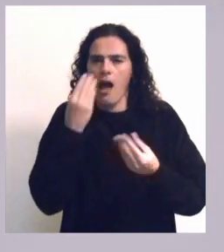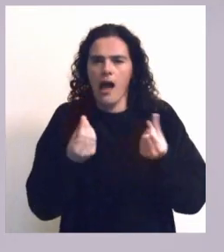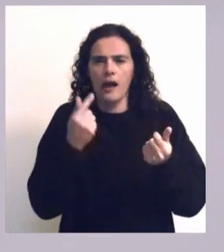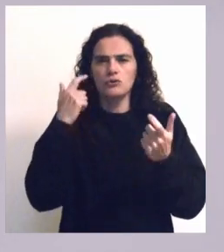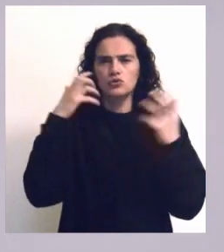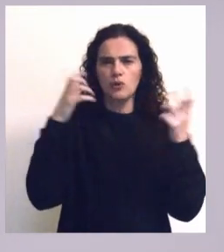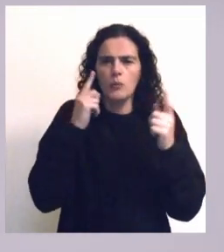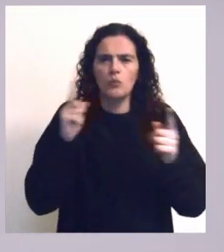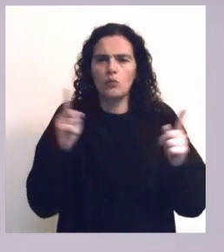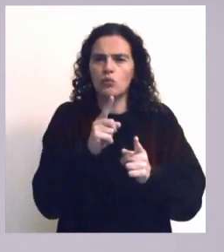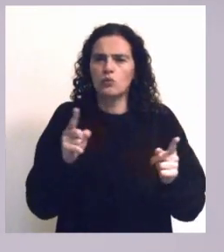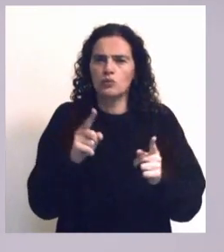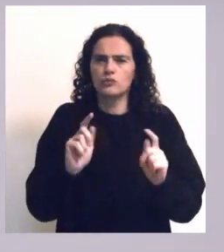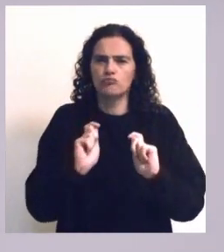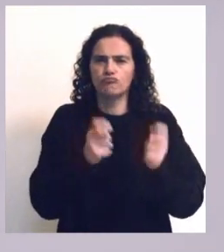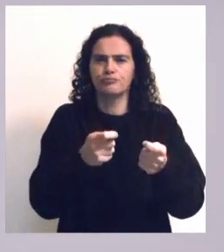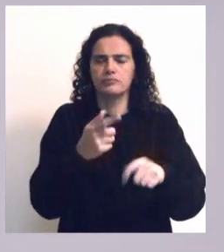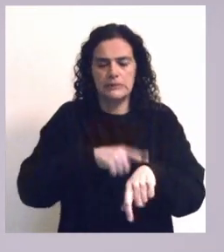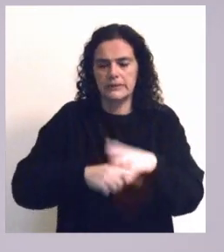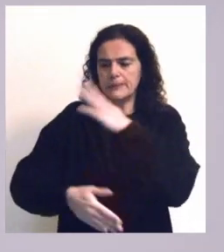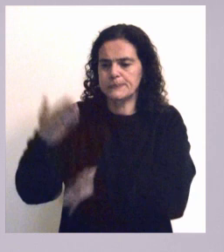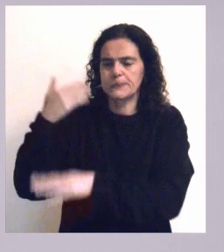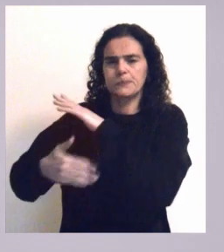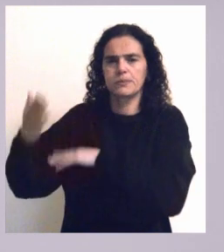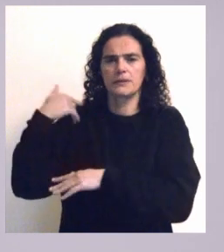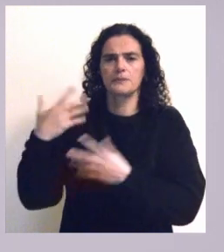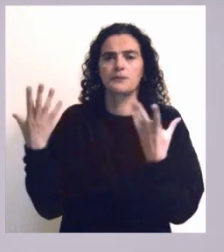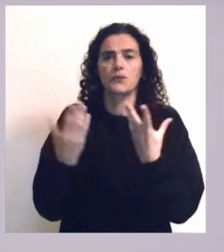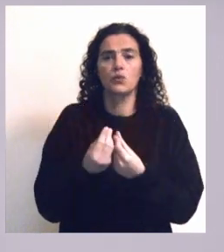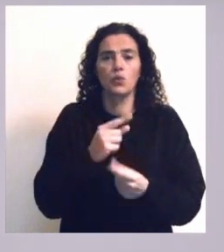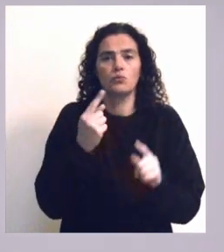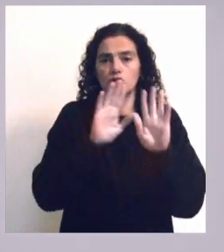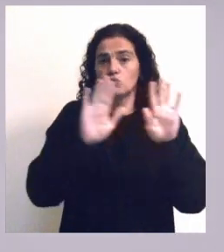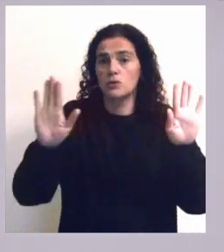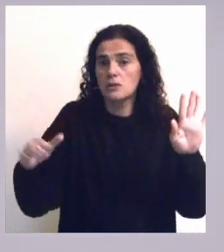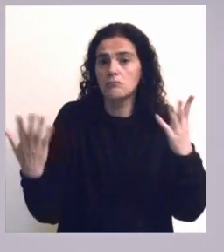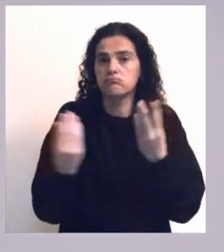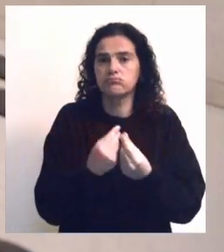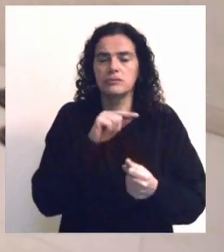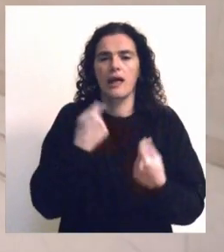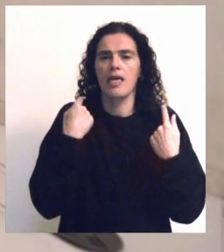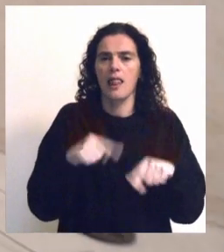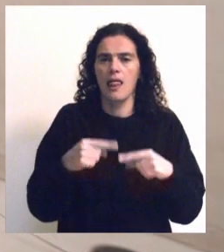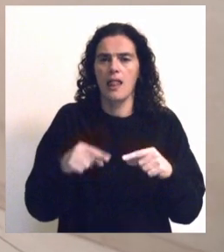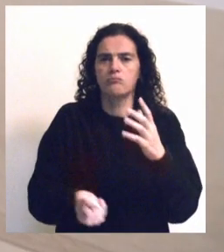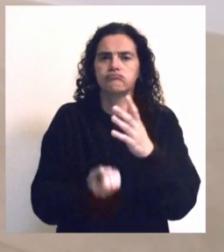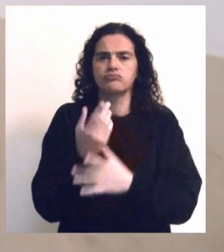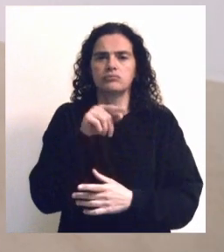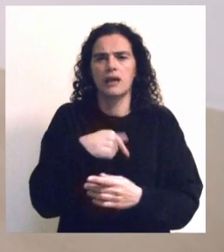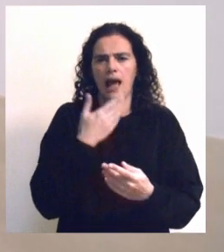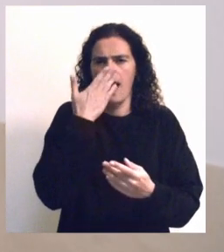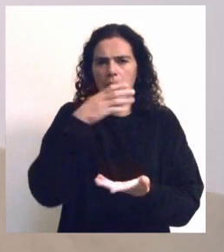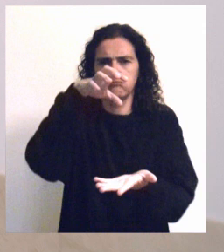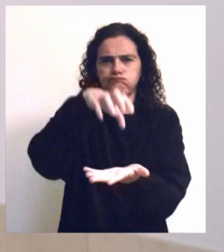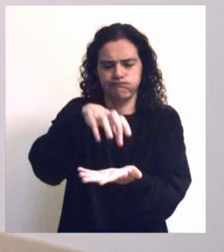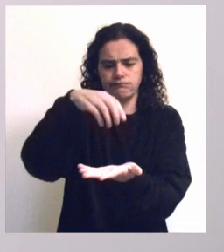uma espécie de uma banda sonora que na altura agregou o conjunto da exposição, constituindo uma